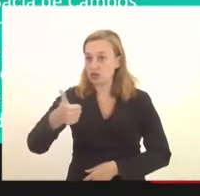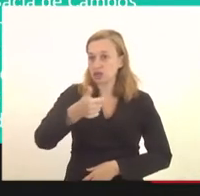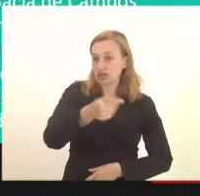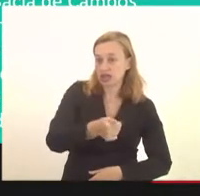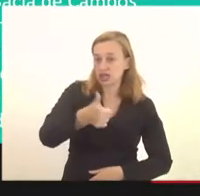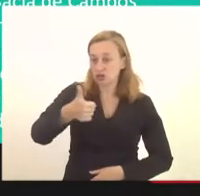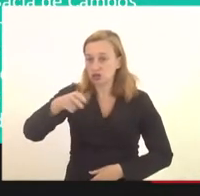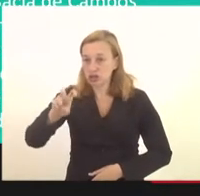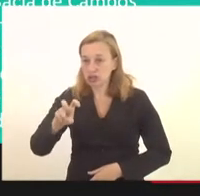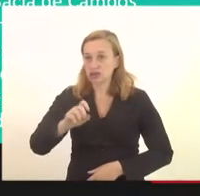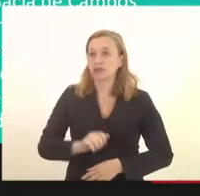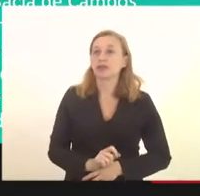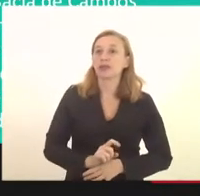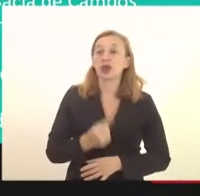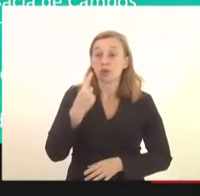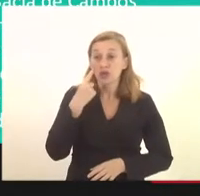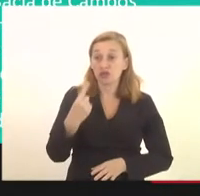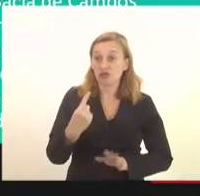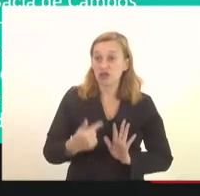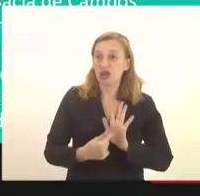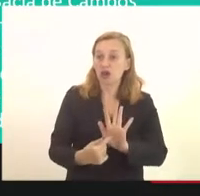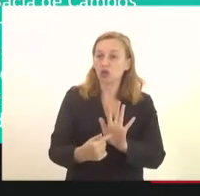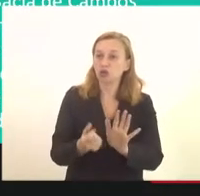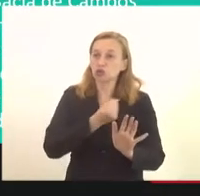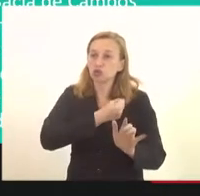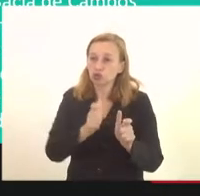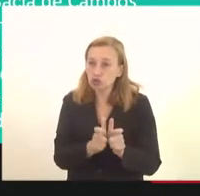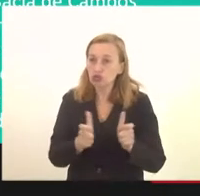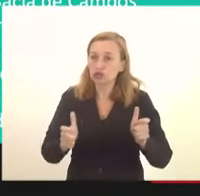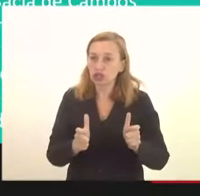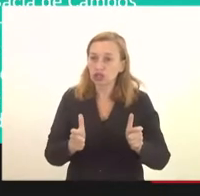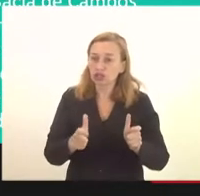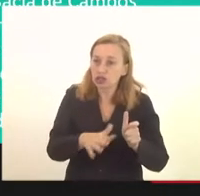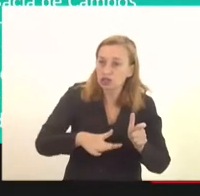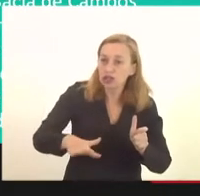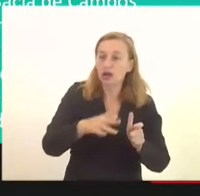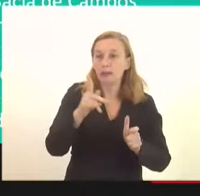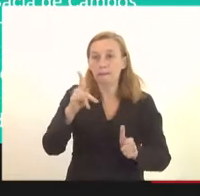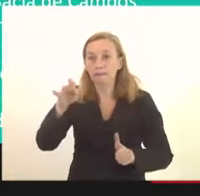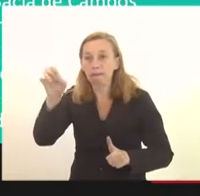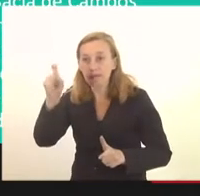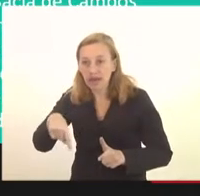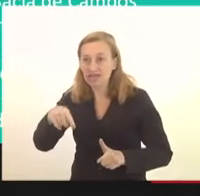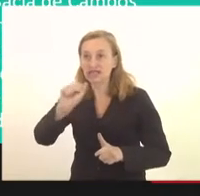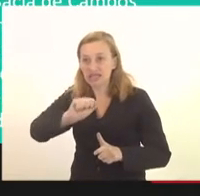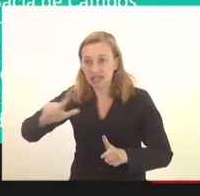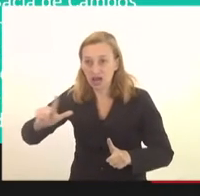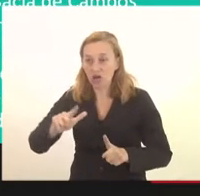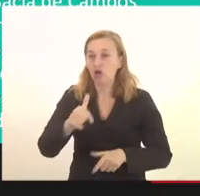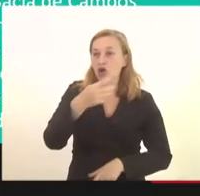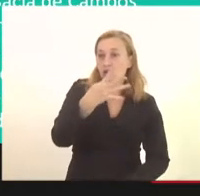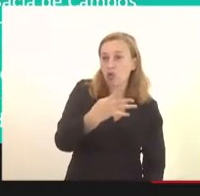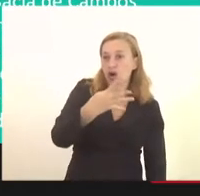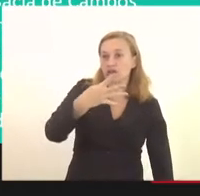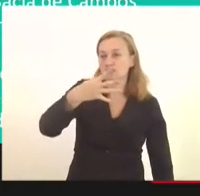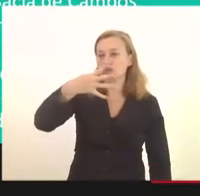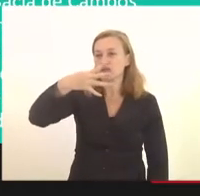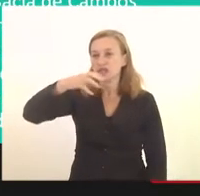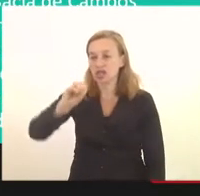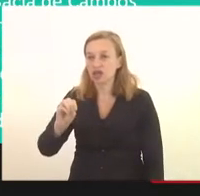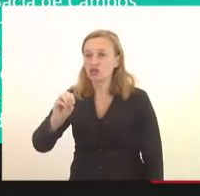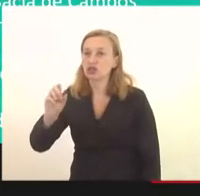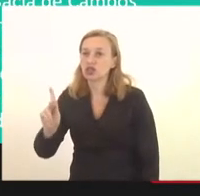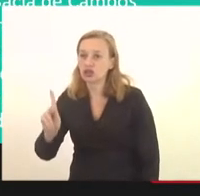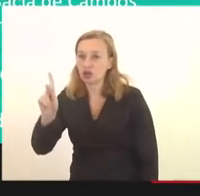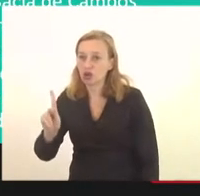A gente, se você pode dar uma ideia, isso aqui é o tamanho das estruturas. Nós estamos falando de estruturas no pré-sal que tem aí entre 400 quilômetros quadrados,